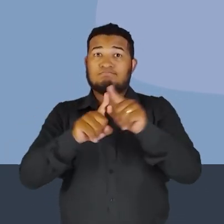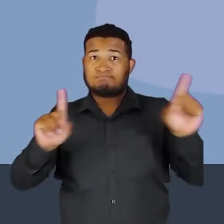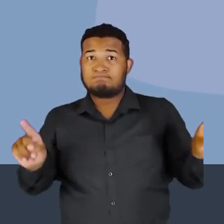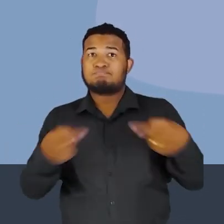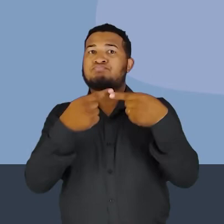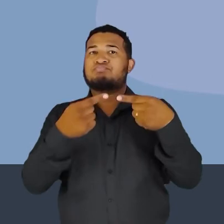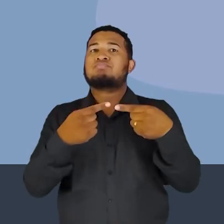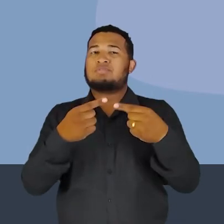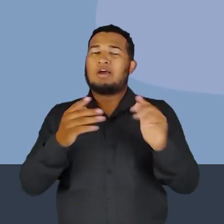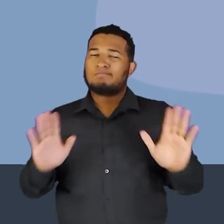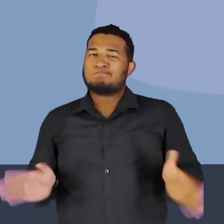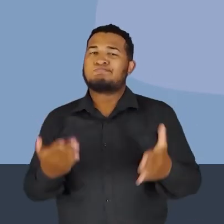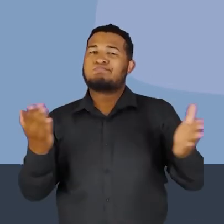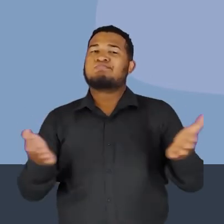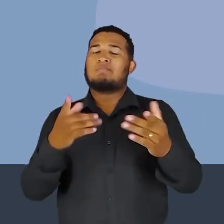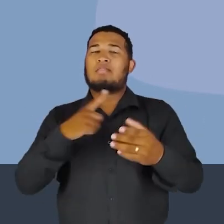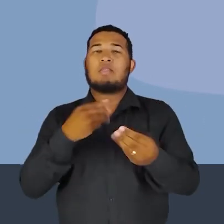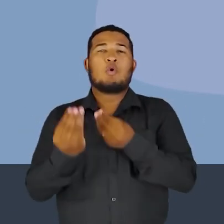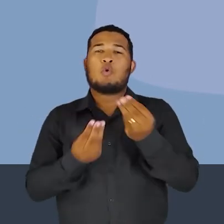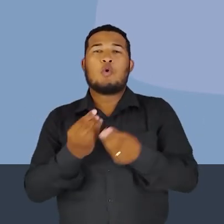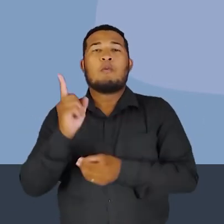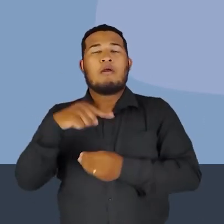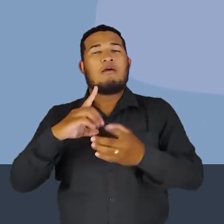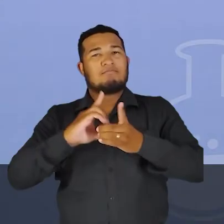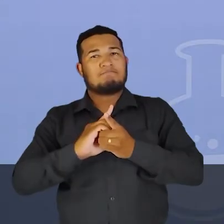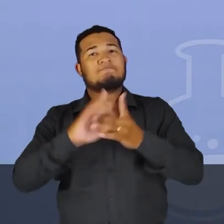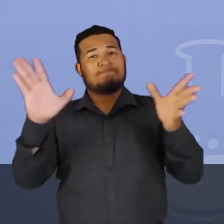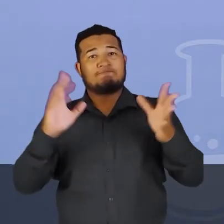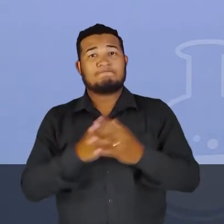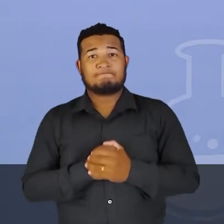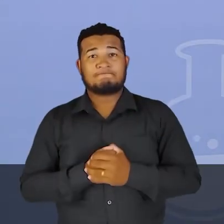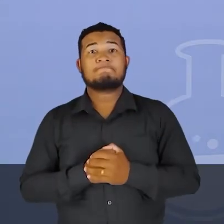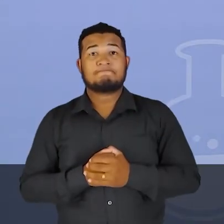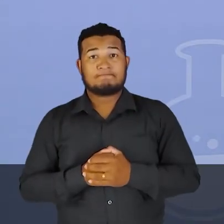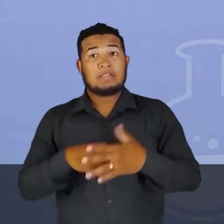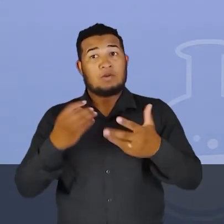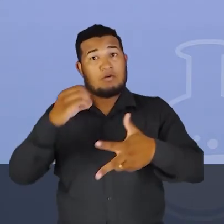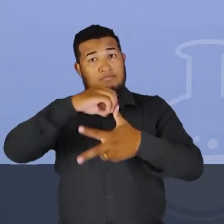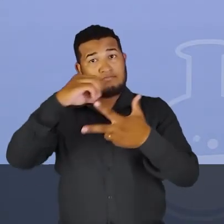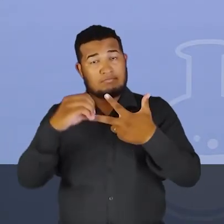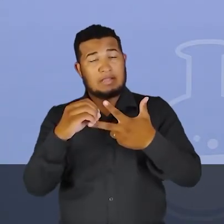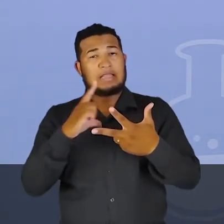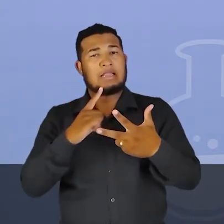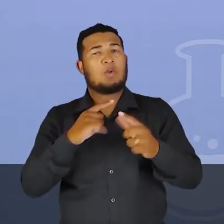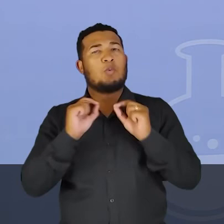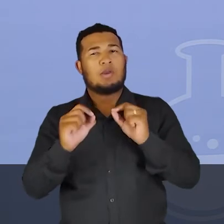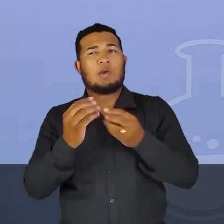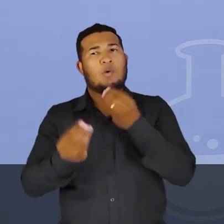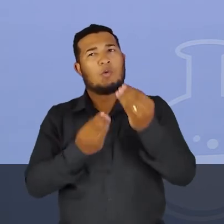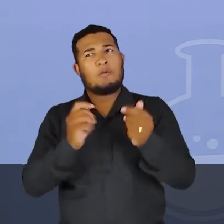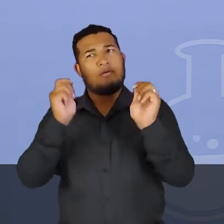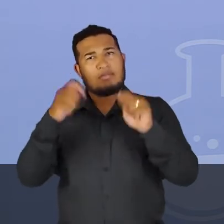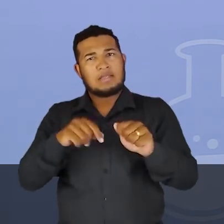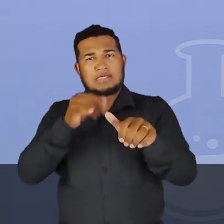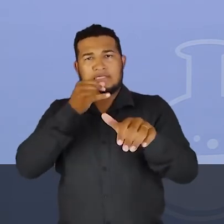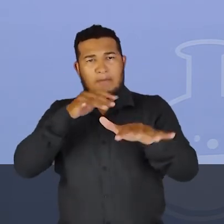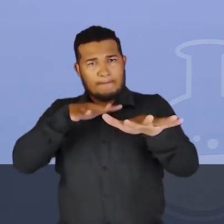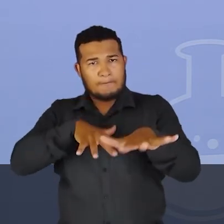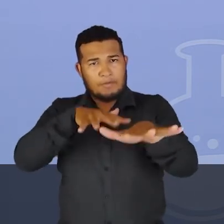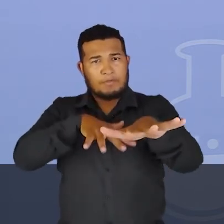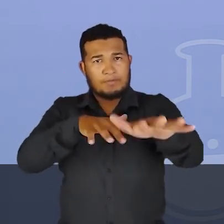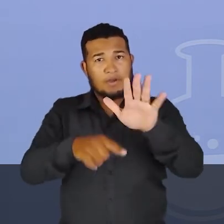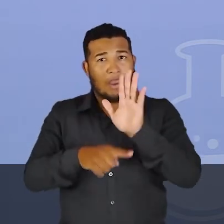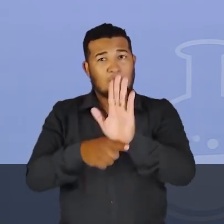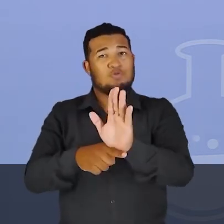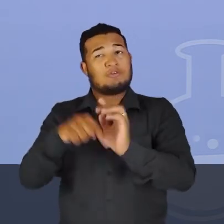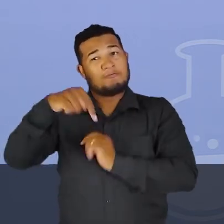os motores no processo de construção democrática. Então, essa questão do Enem traz como que esses movimentos contribuem no